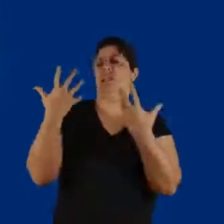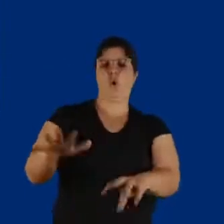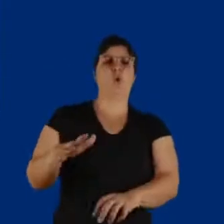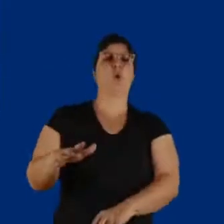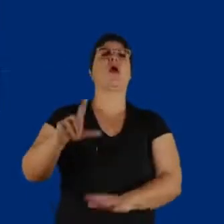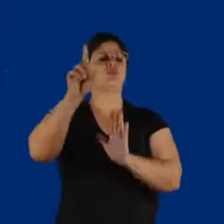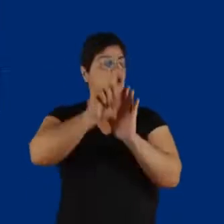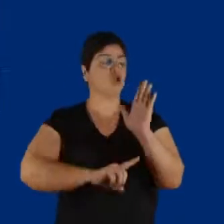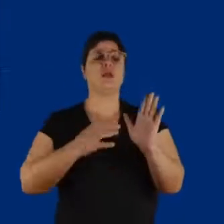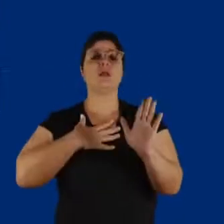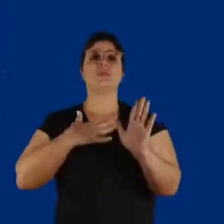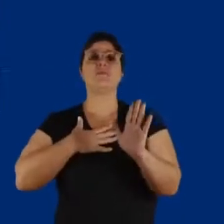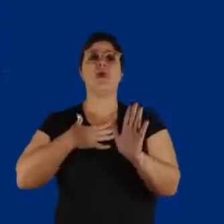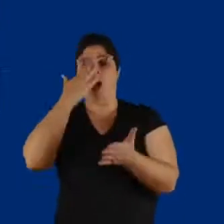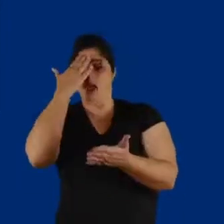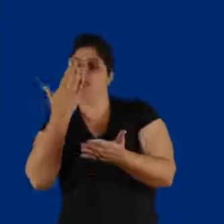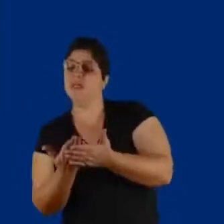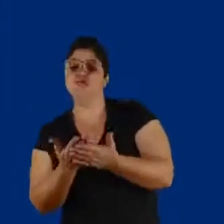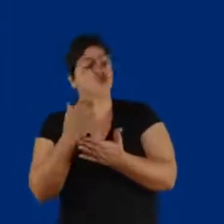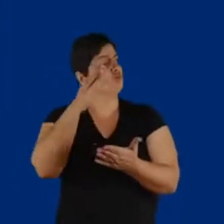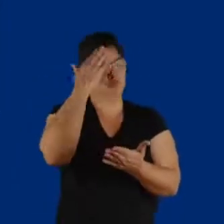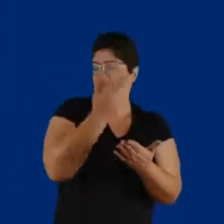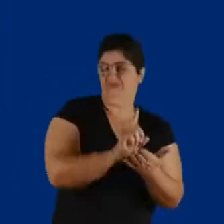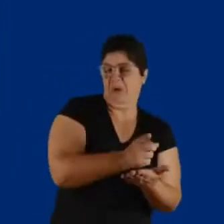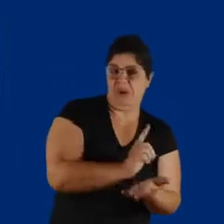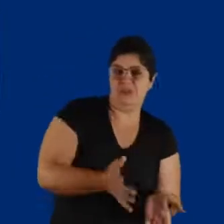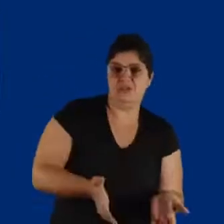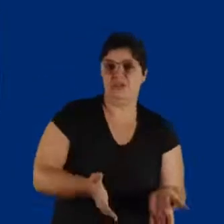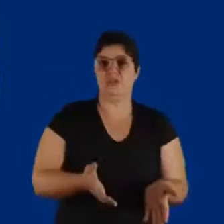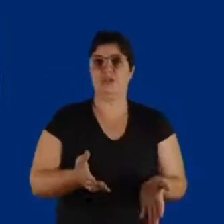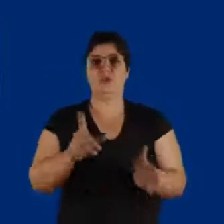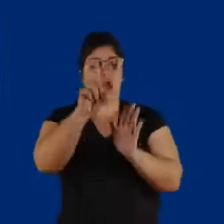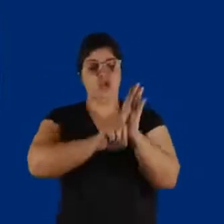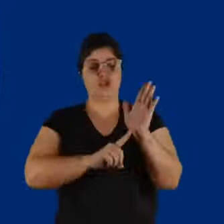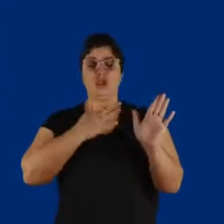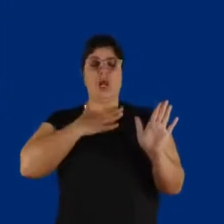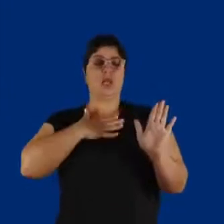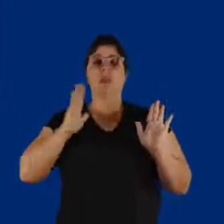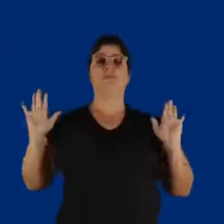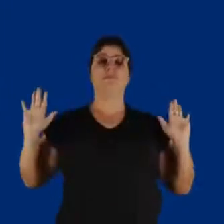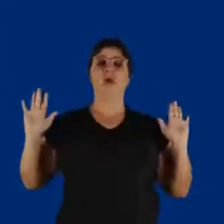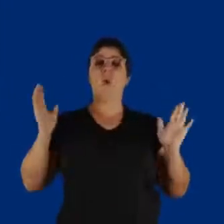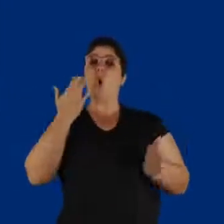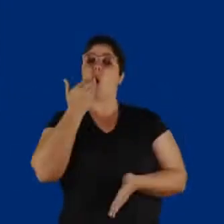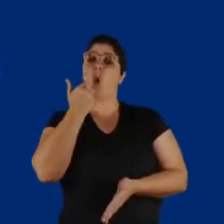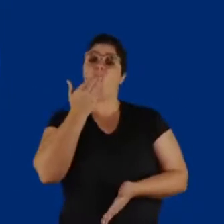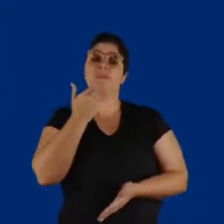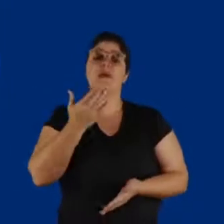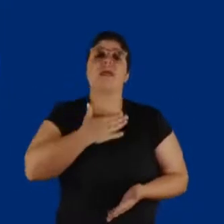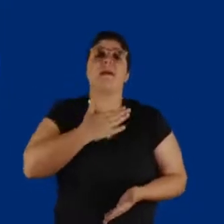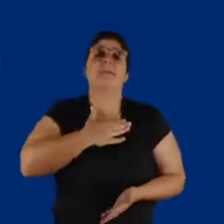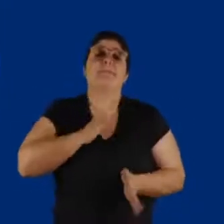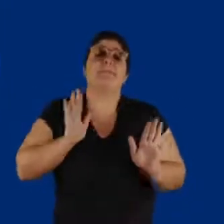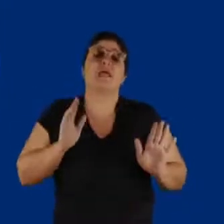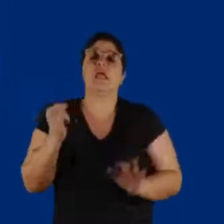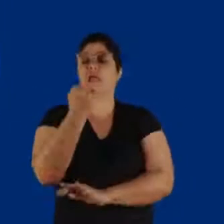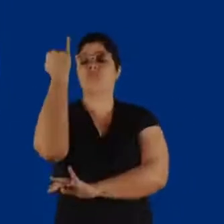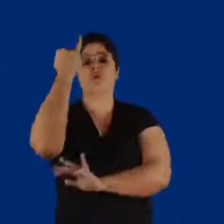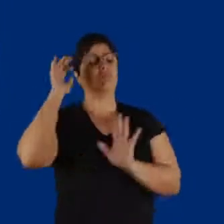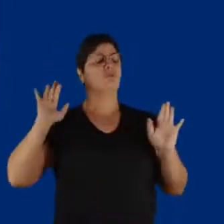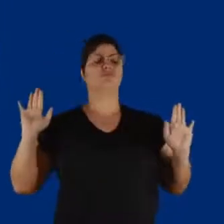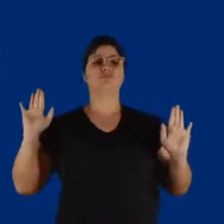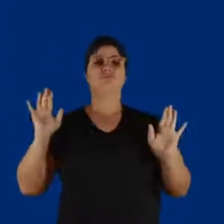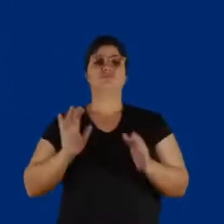não acreditar nisso ou naquilo, porque é só a minha vida que conta. Então, esse